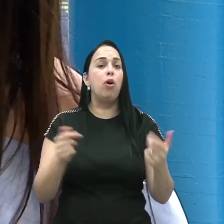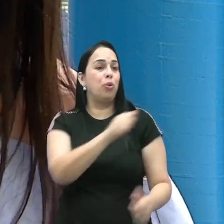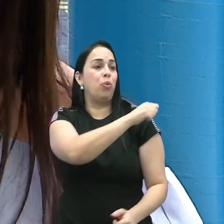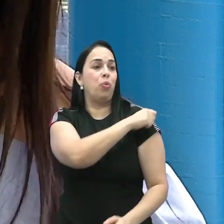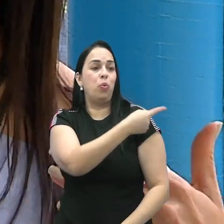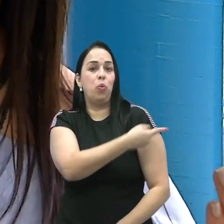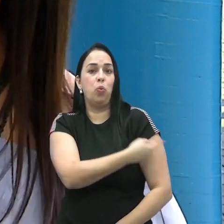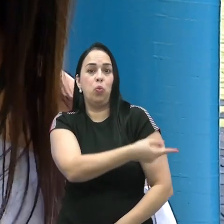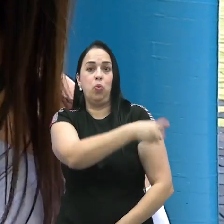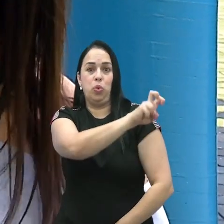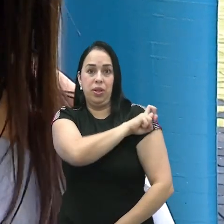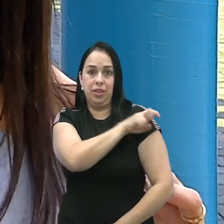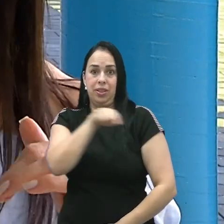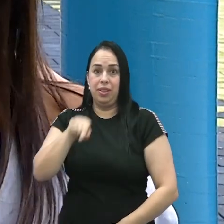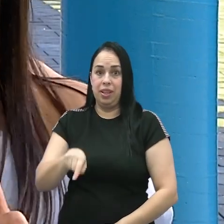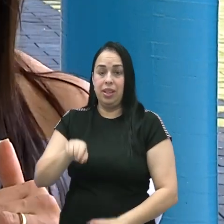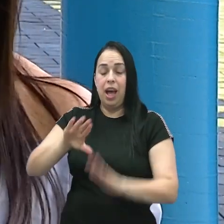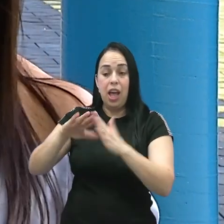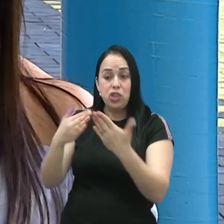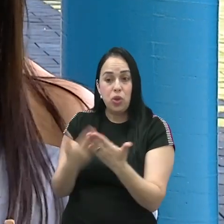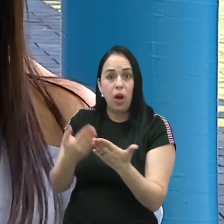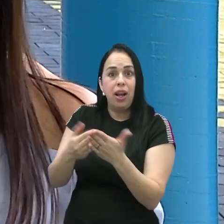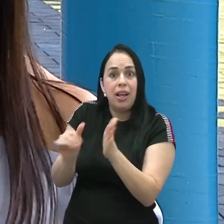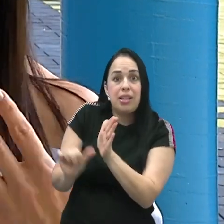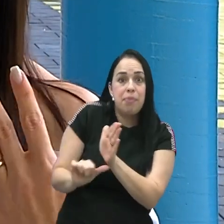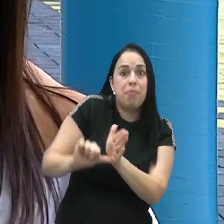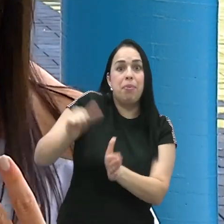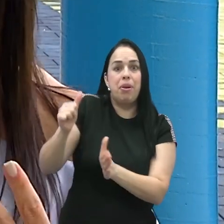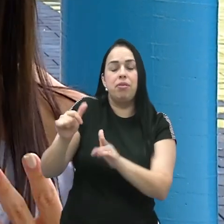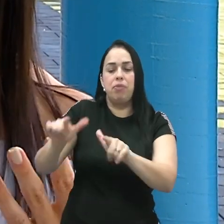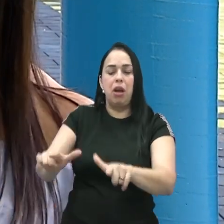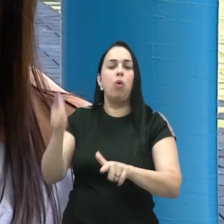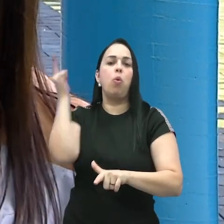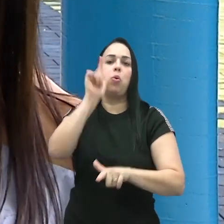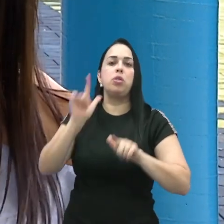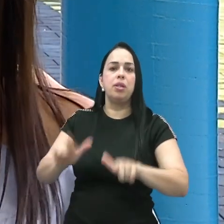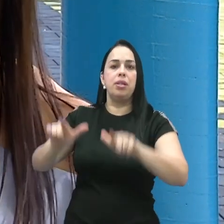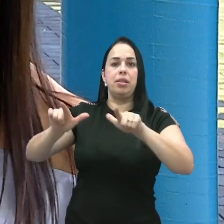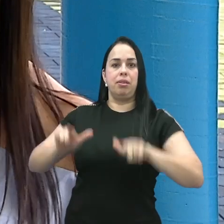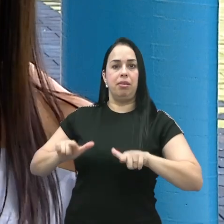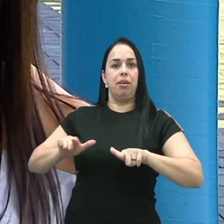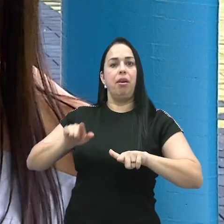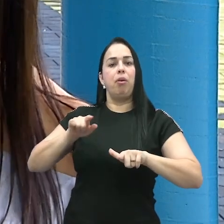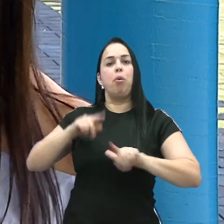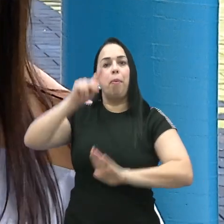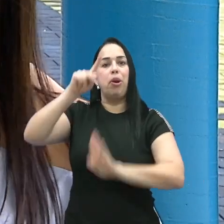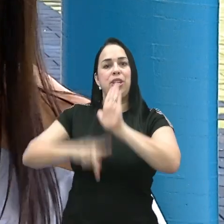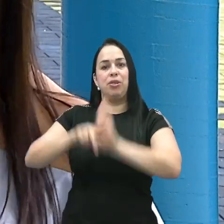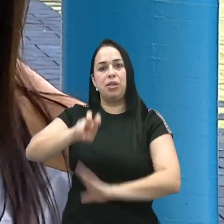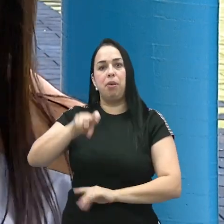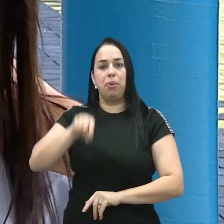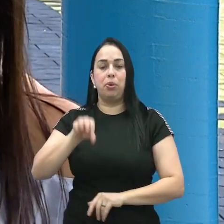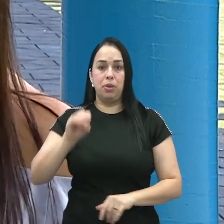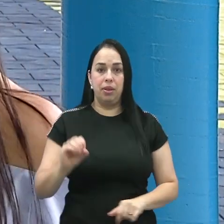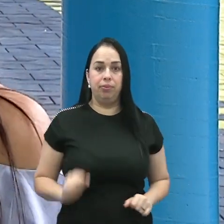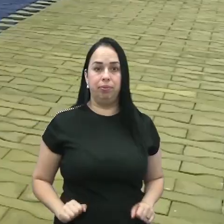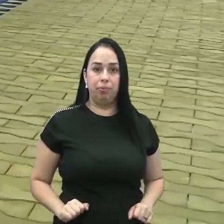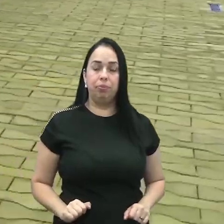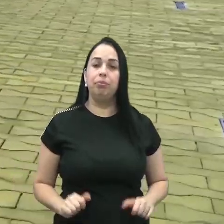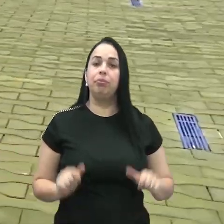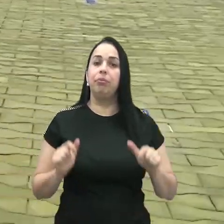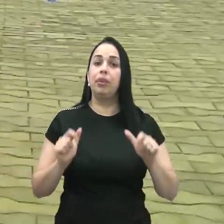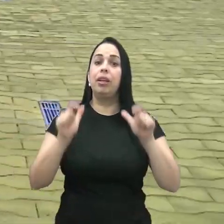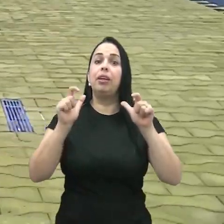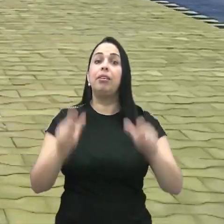infantil também, como no fundamental. E essa daqui está entre as 5 primeiras escolas que serão certificadas com a 5.0.